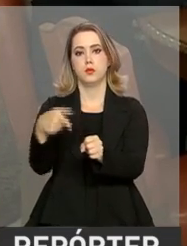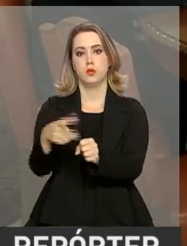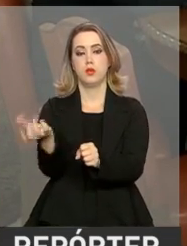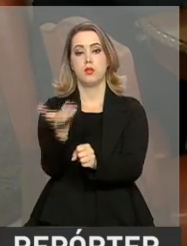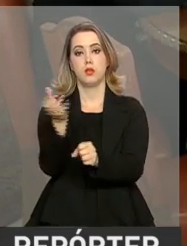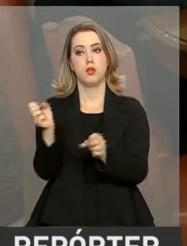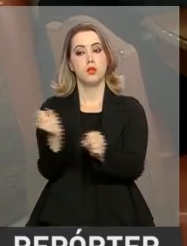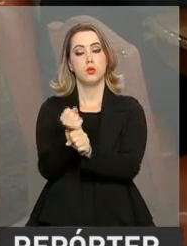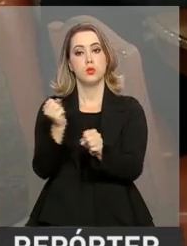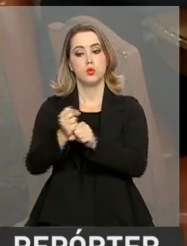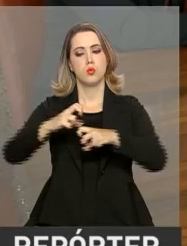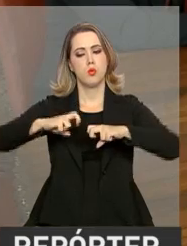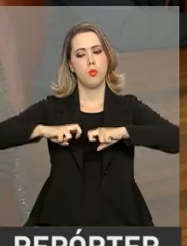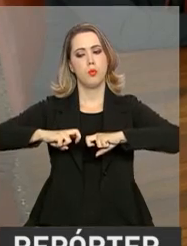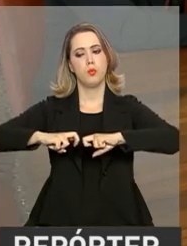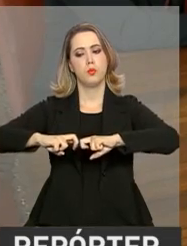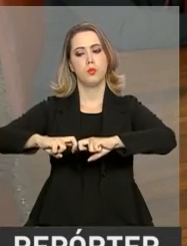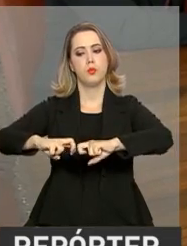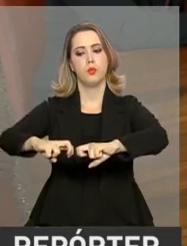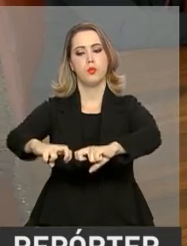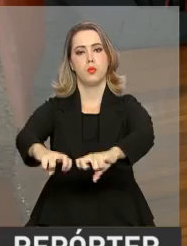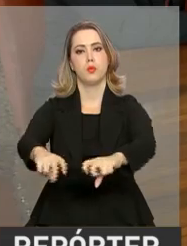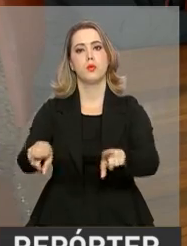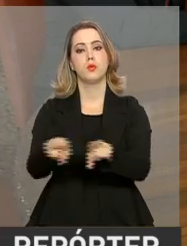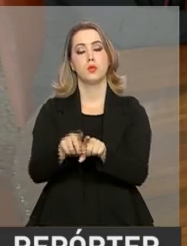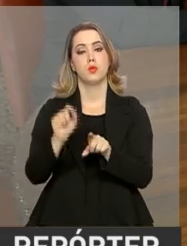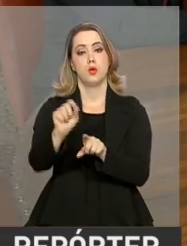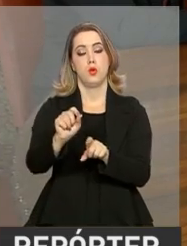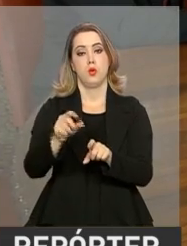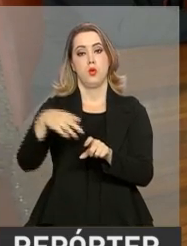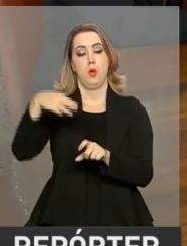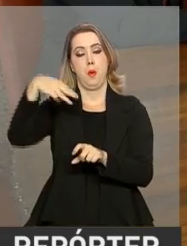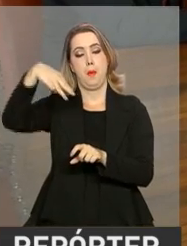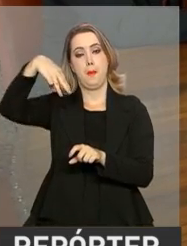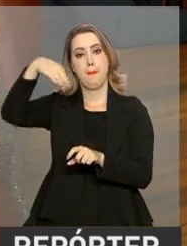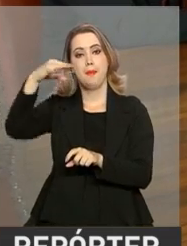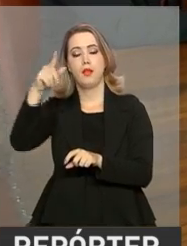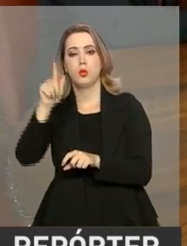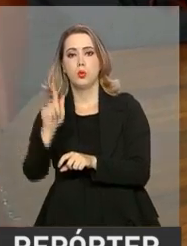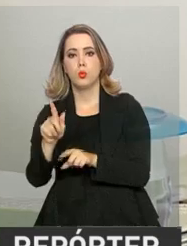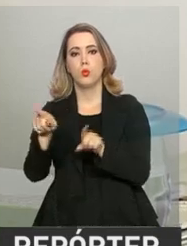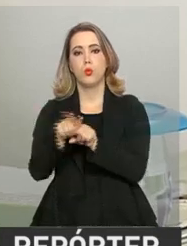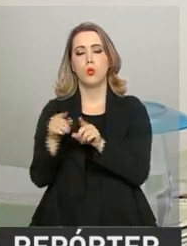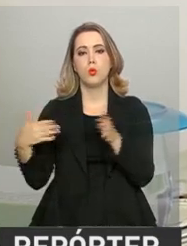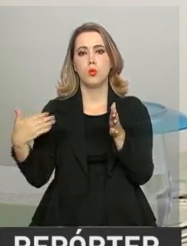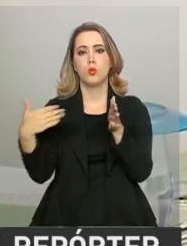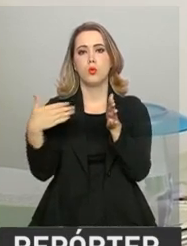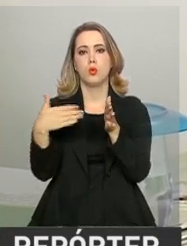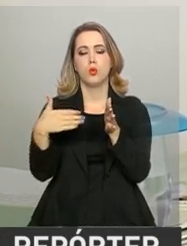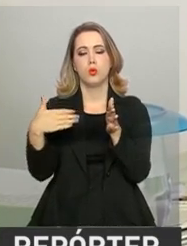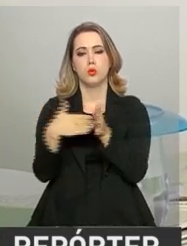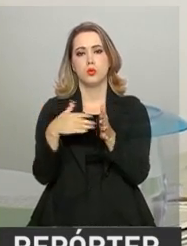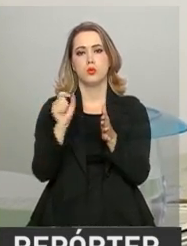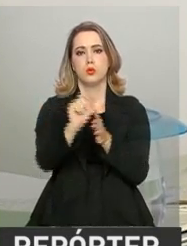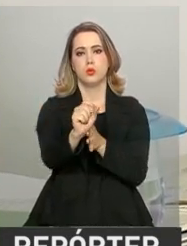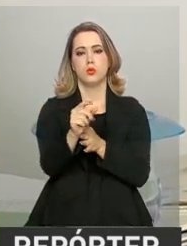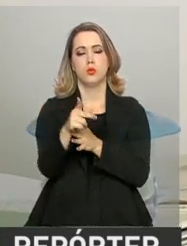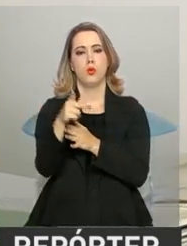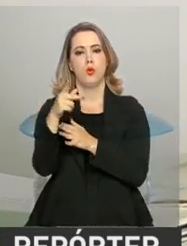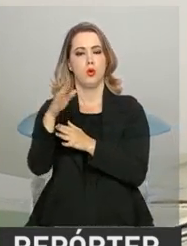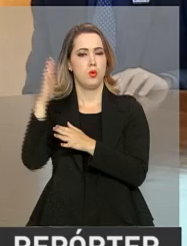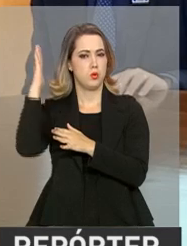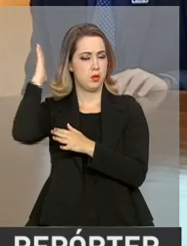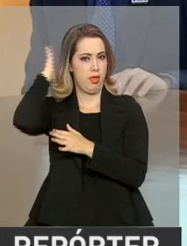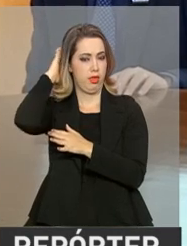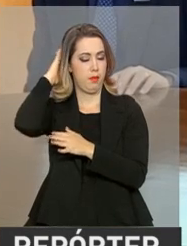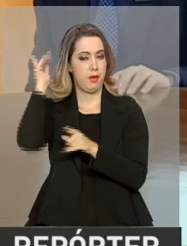uma ferrovia ligando o estado do Mato Grosso, um dos maiores produtores de grãos do país, até o porto de Miritituba, no Pará. Esse